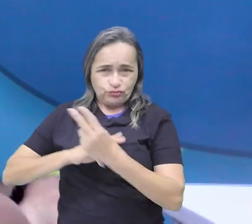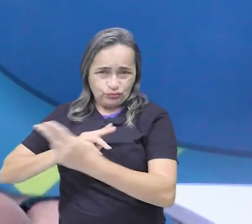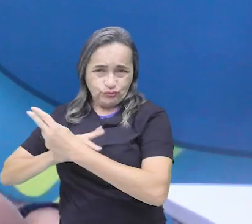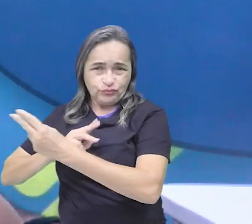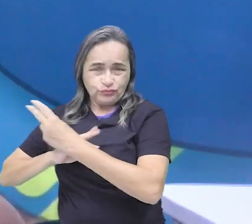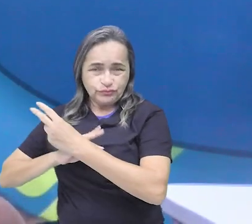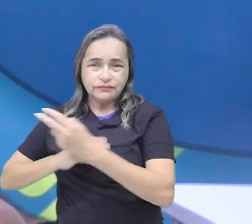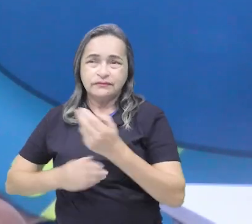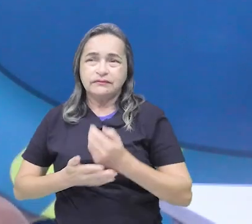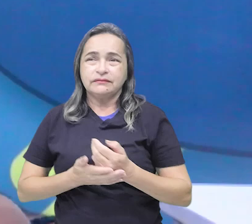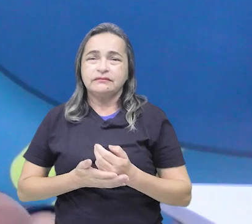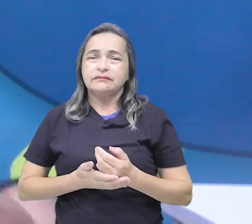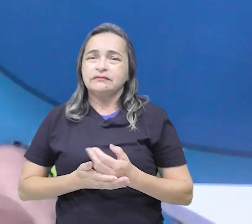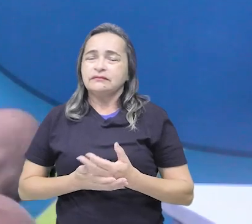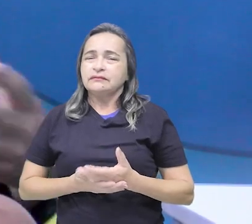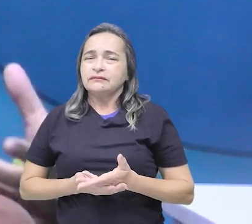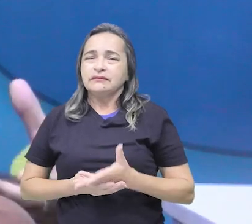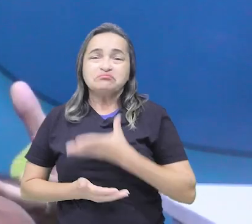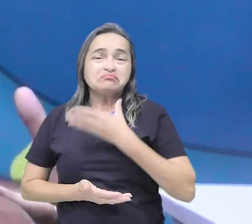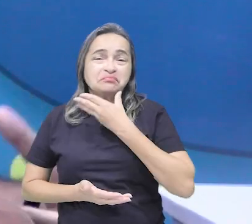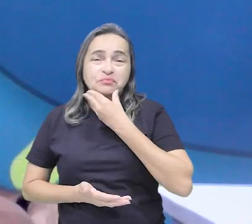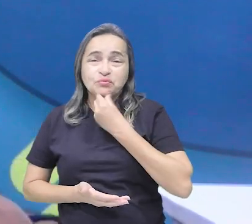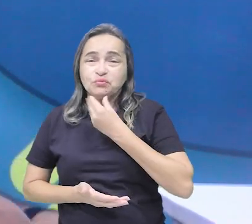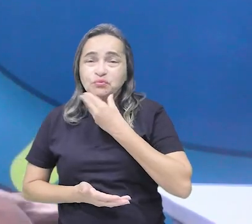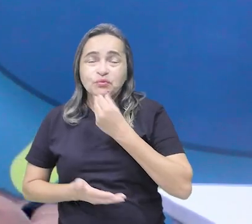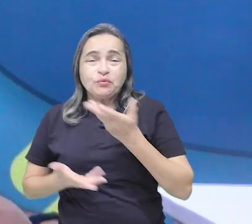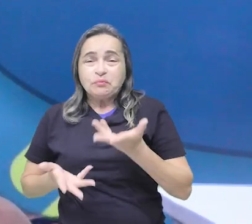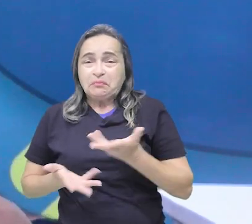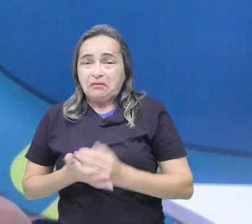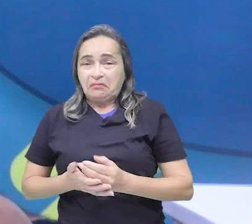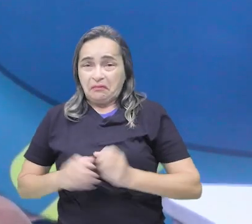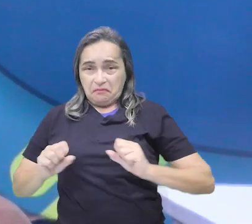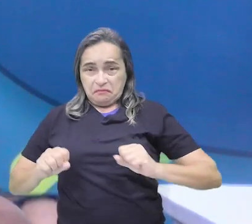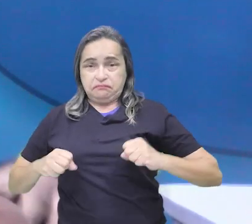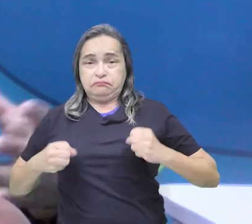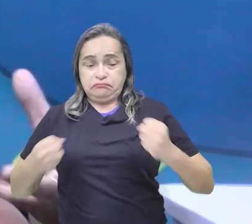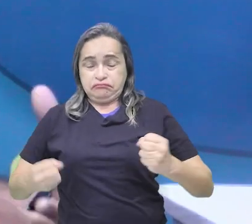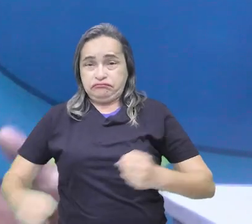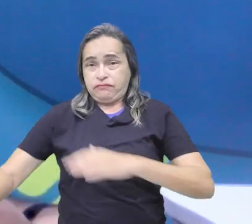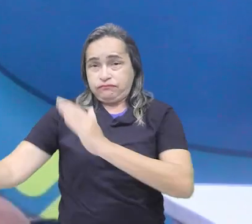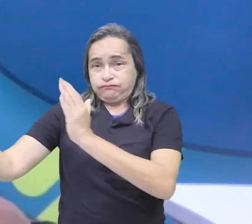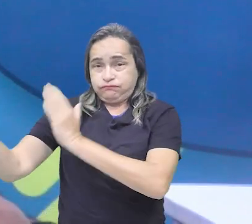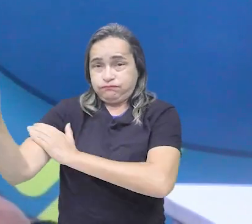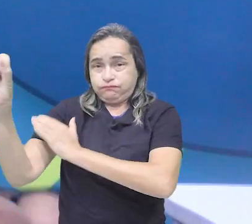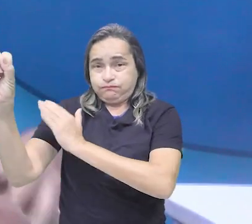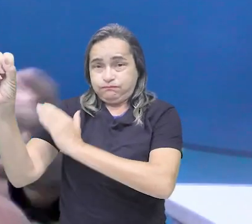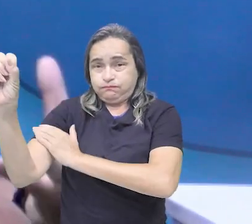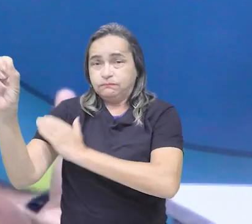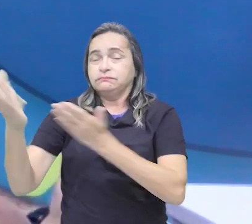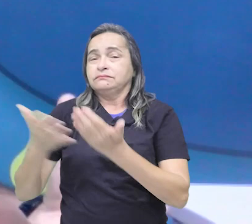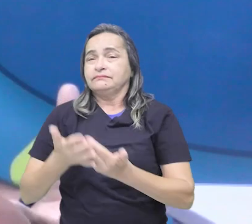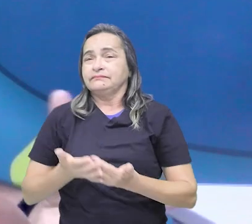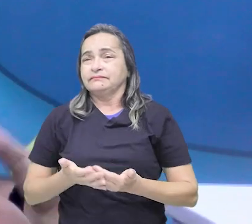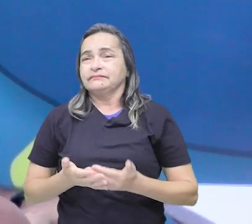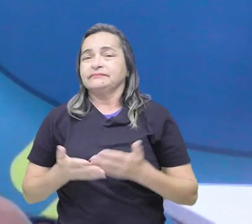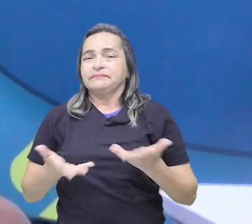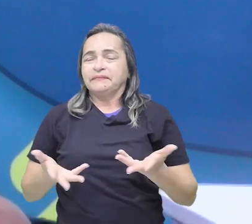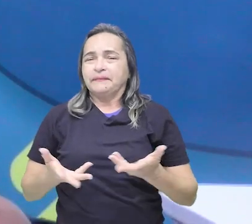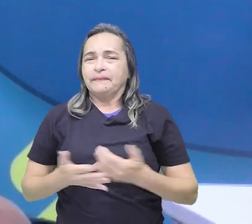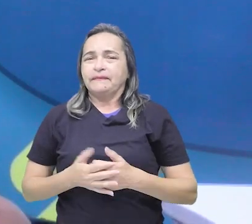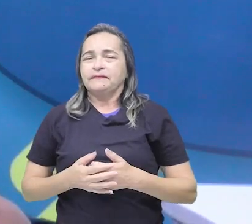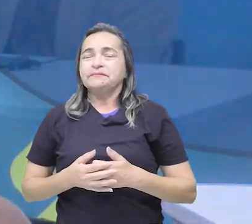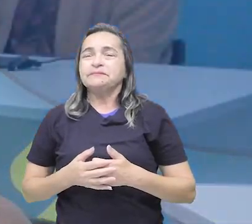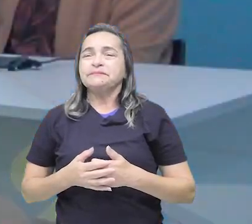por natureza, ele ainda carrega esse estigma de ser durão, né, da masculinidade, de nada pode me